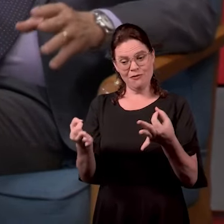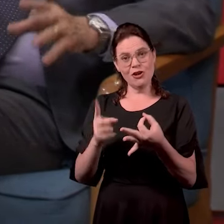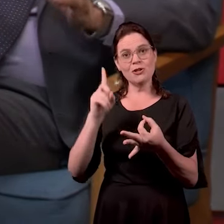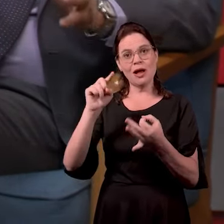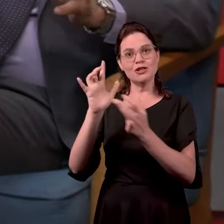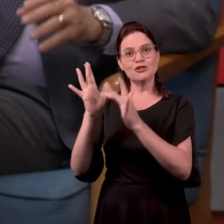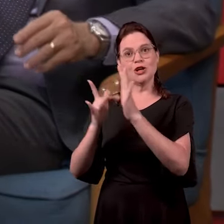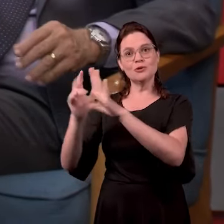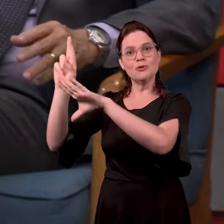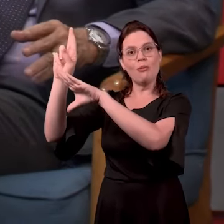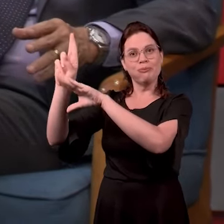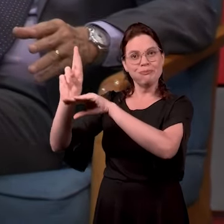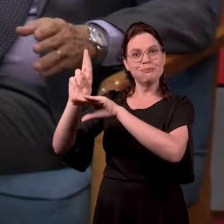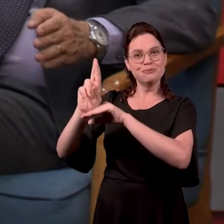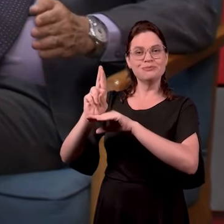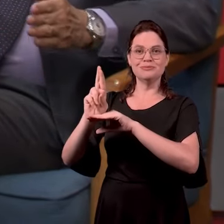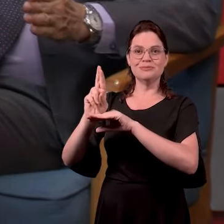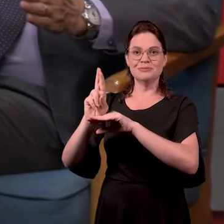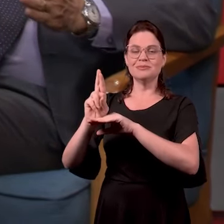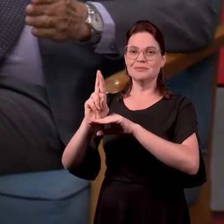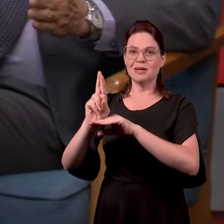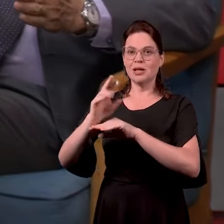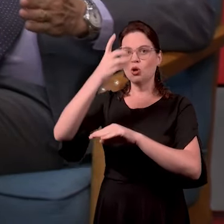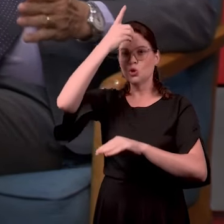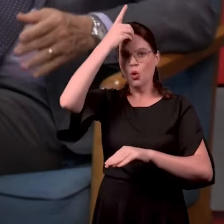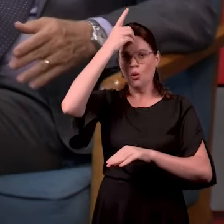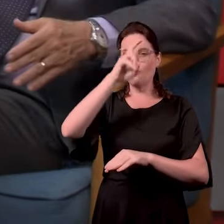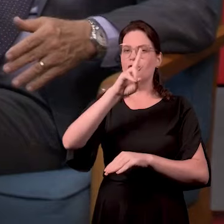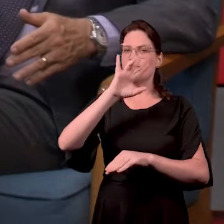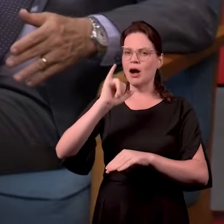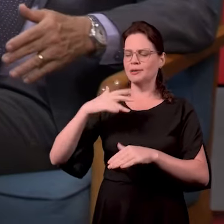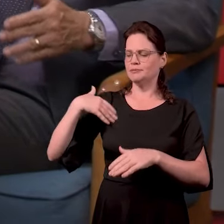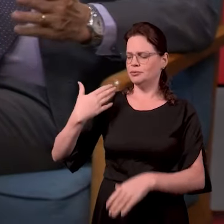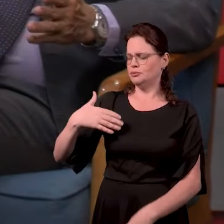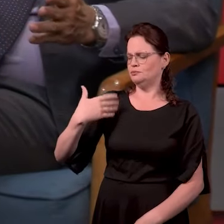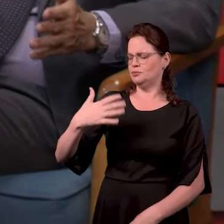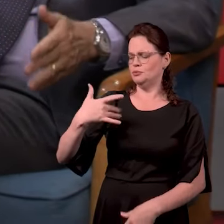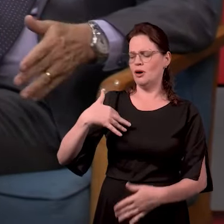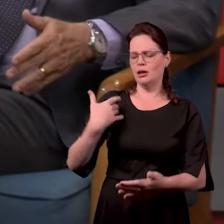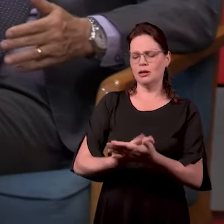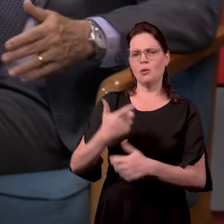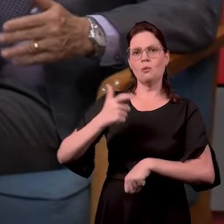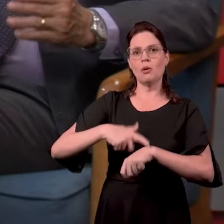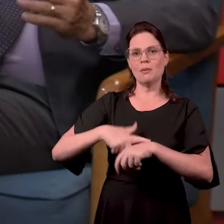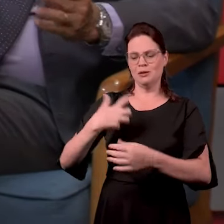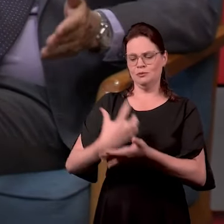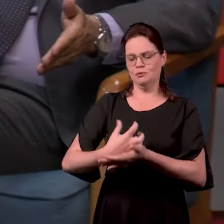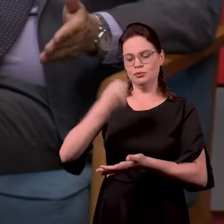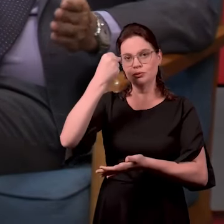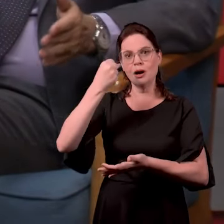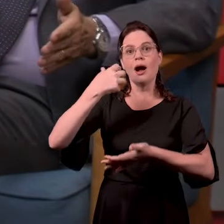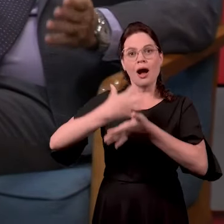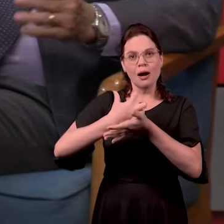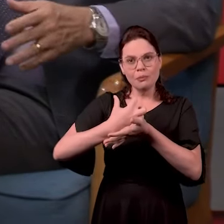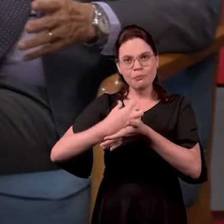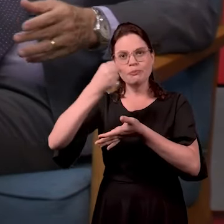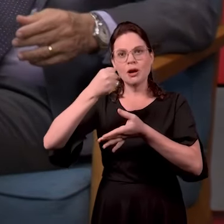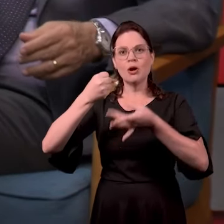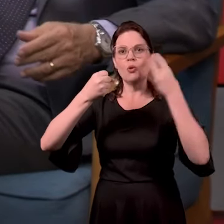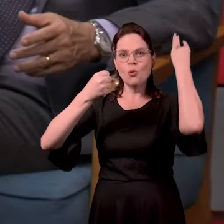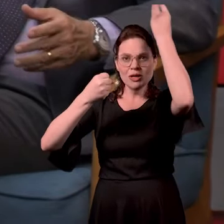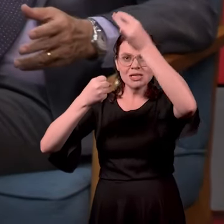dons espirituais, tudo isso, eles vão até a igreja ser retirada, e quando a igreja for retirada, o